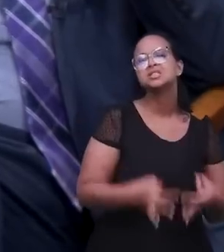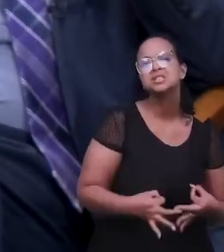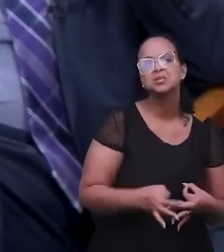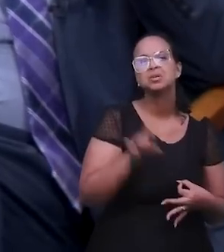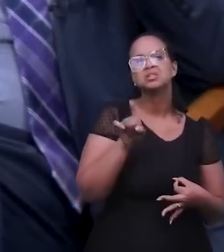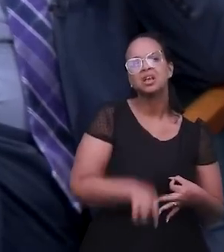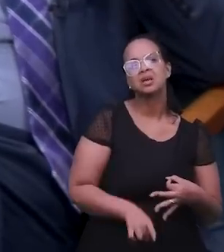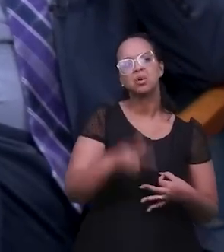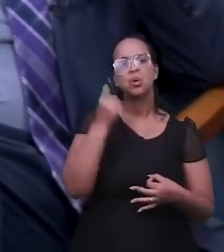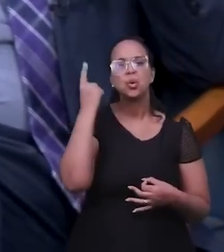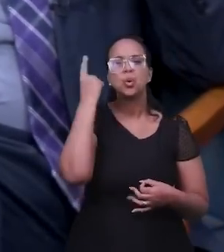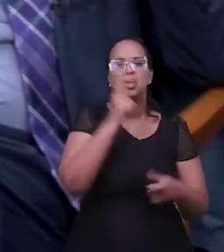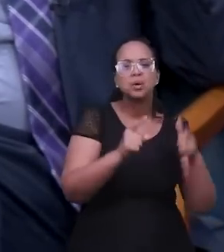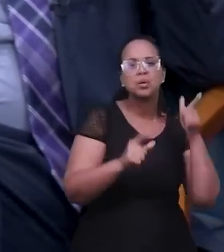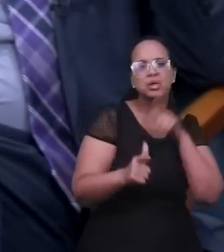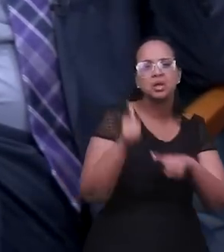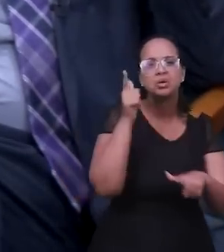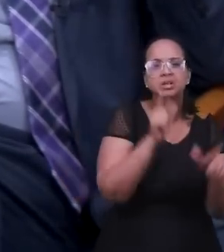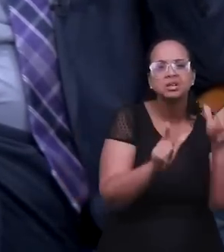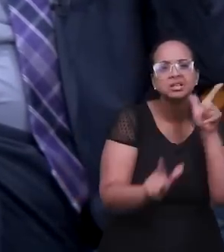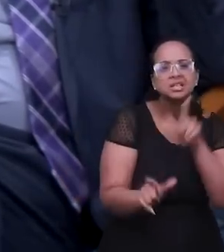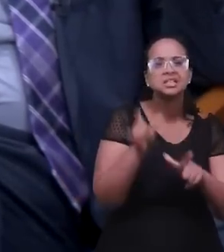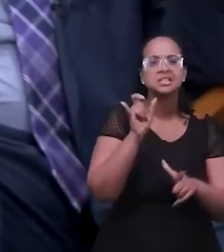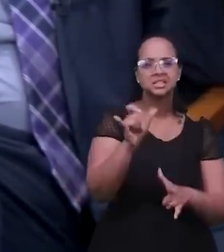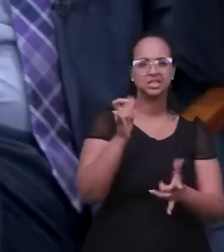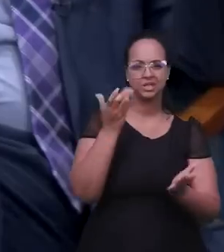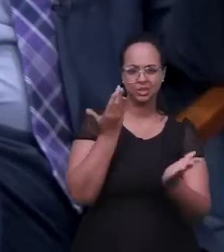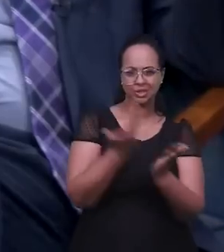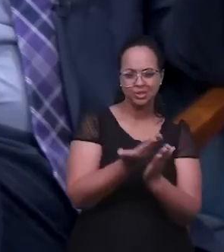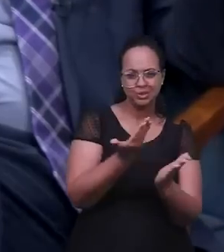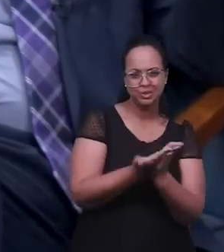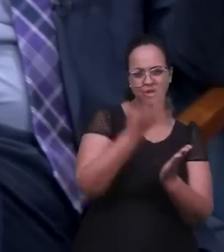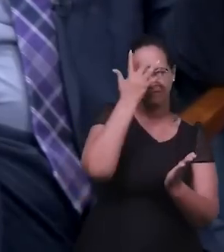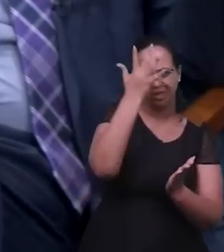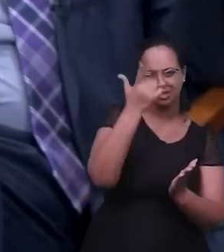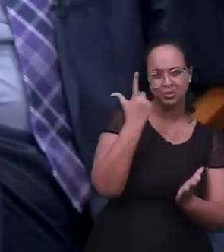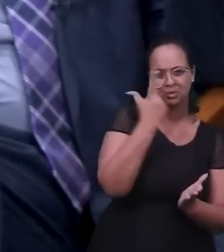simplesmente por um alcance